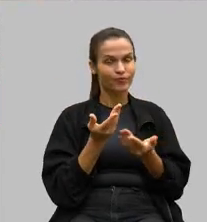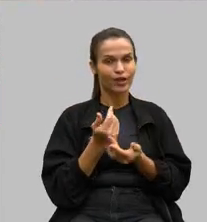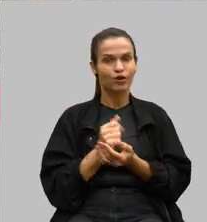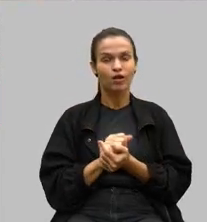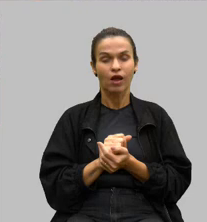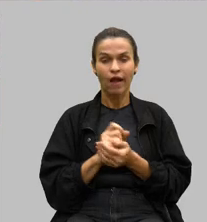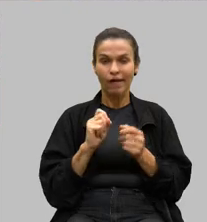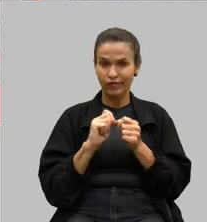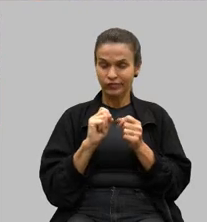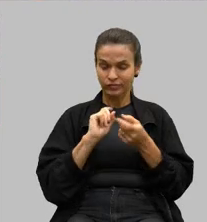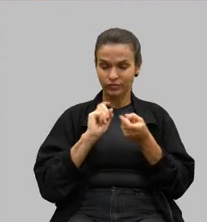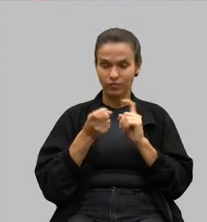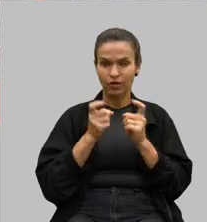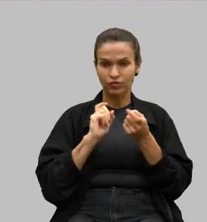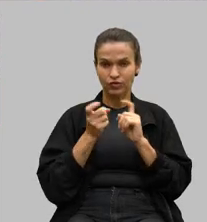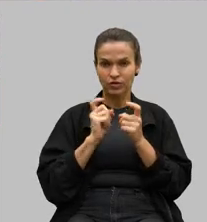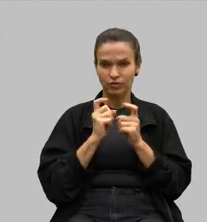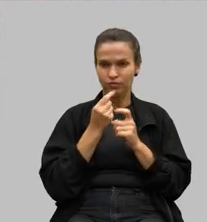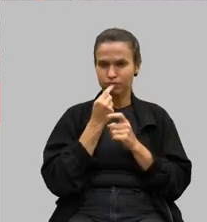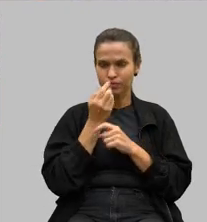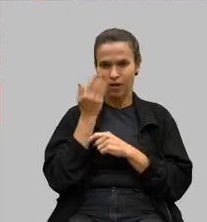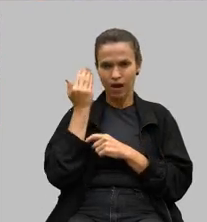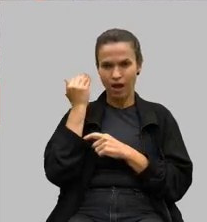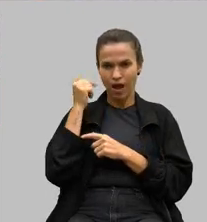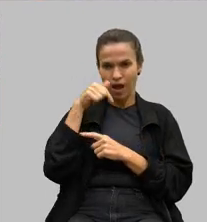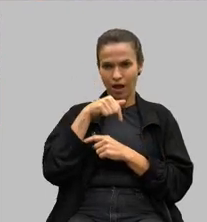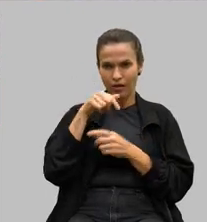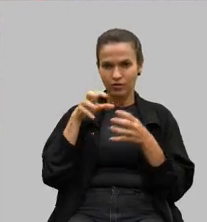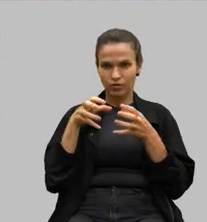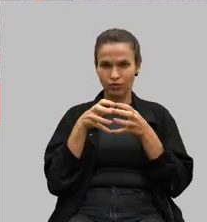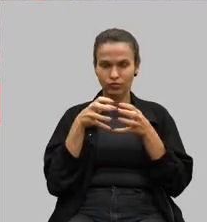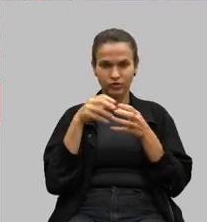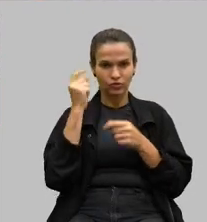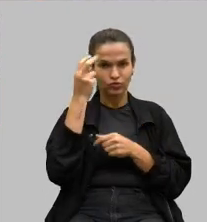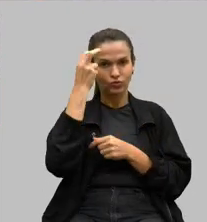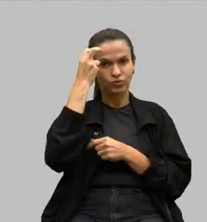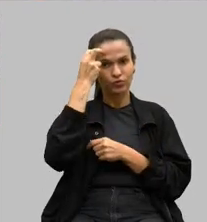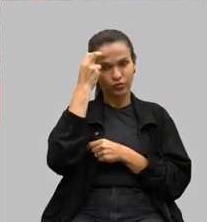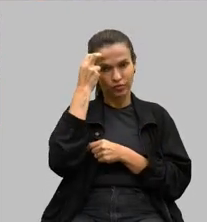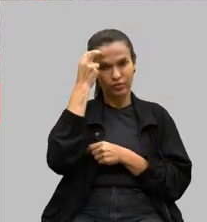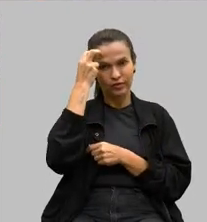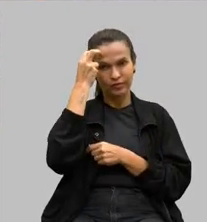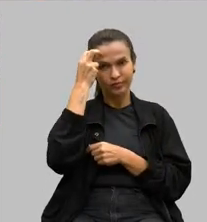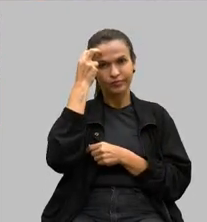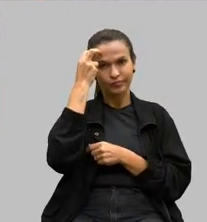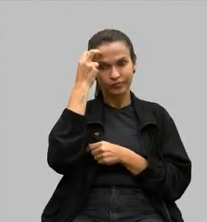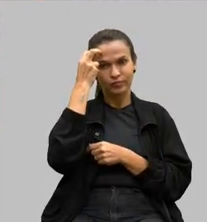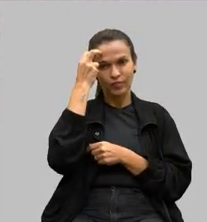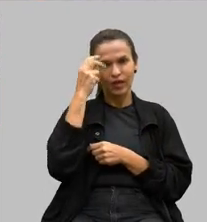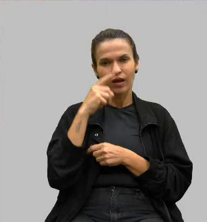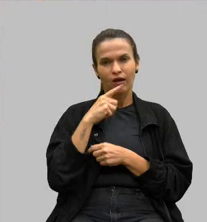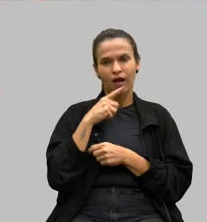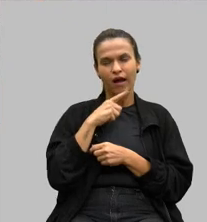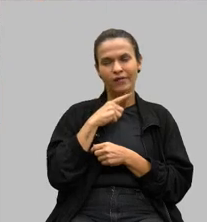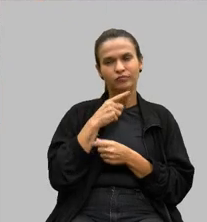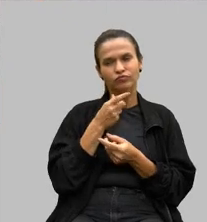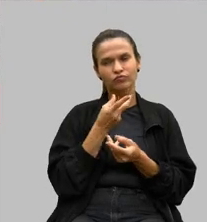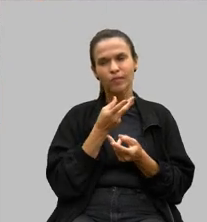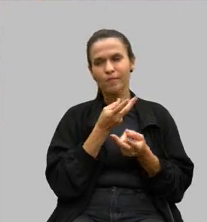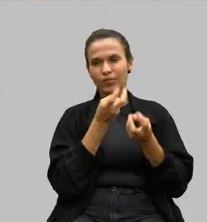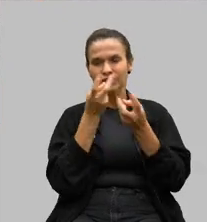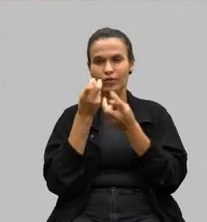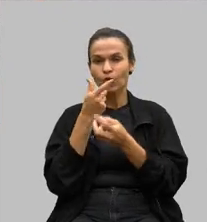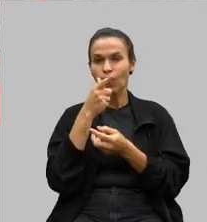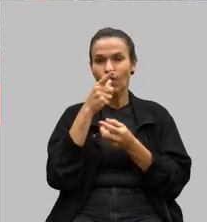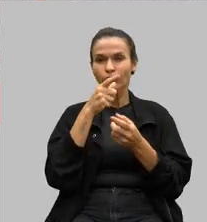audiência eh eh recentemente aqui na comissão de Cultura eh vendo outros territórios então eu aproveito para